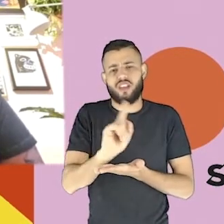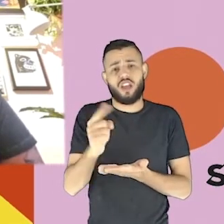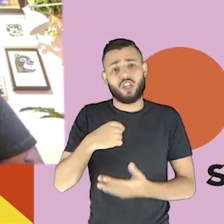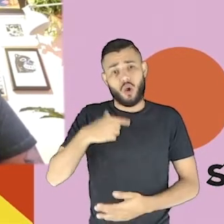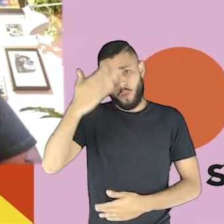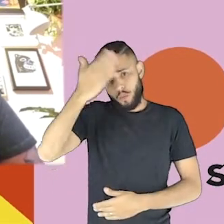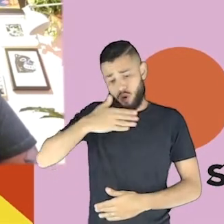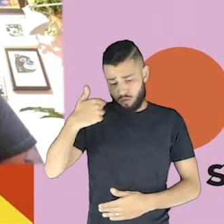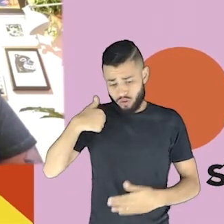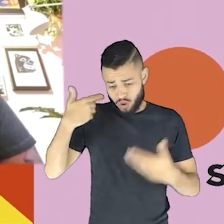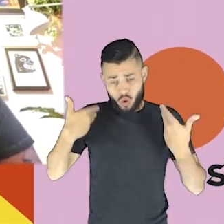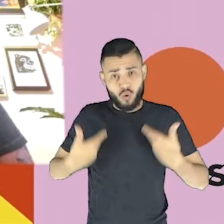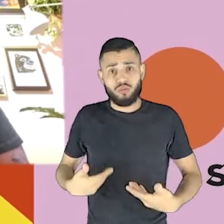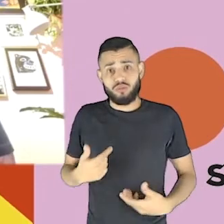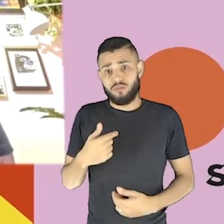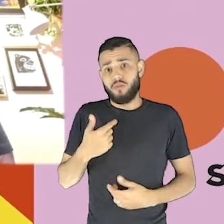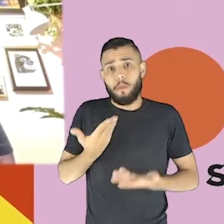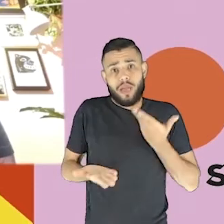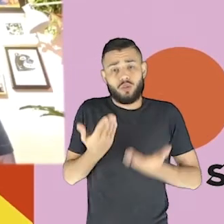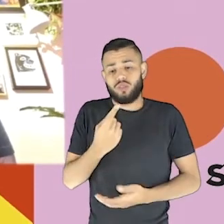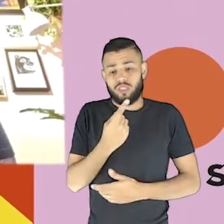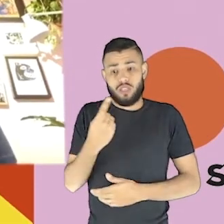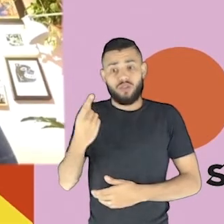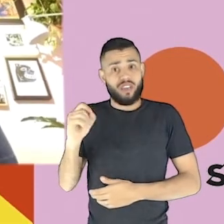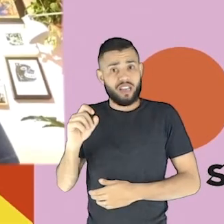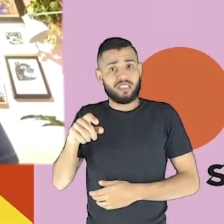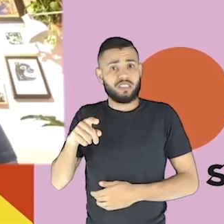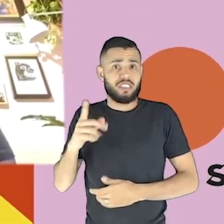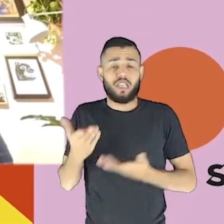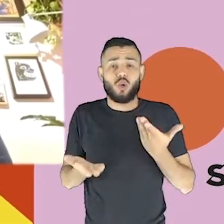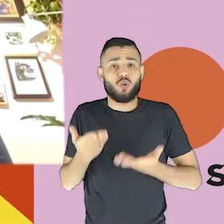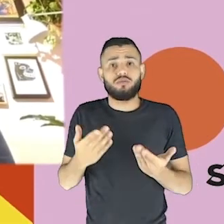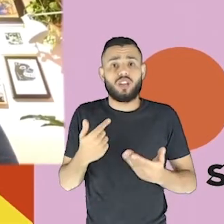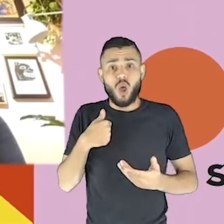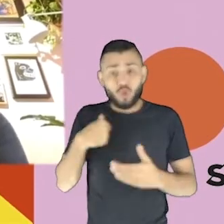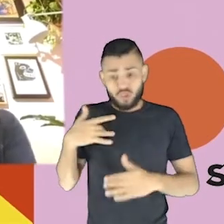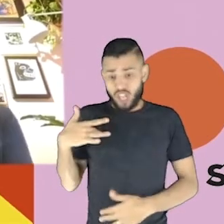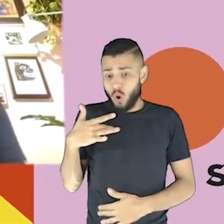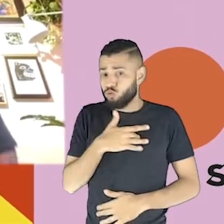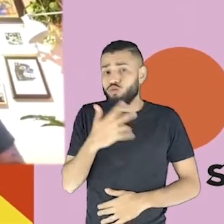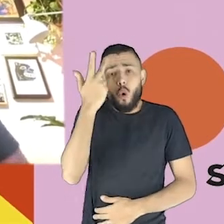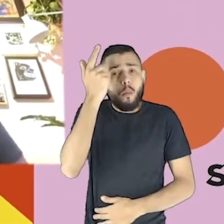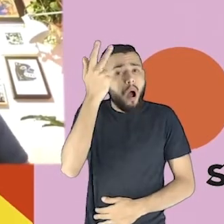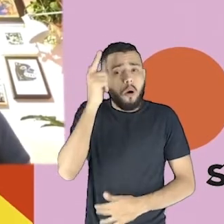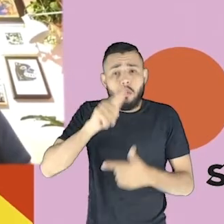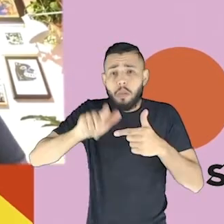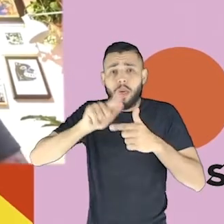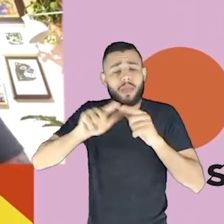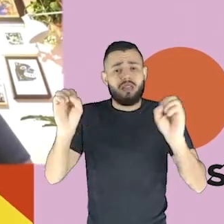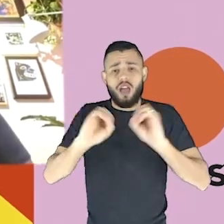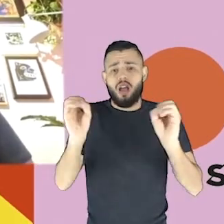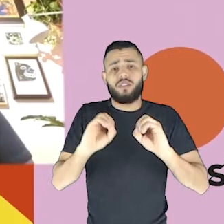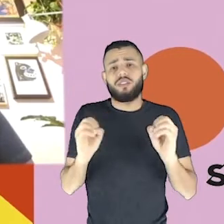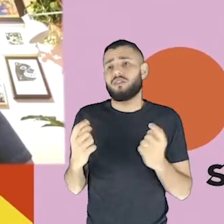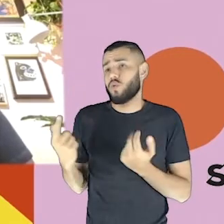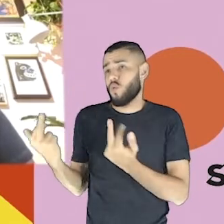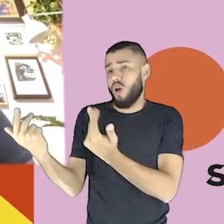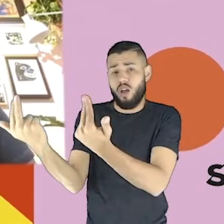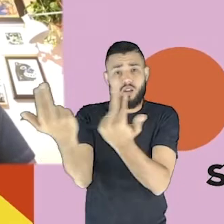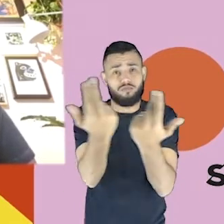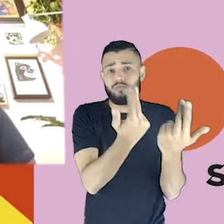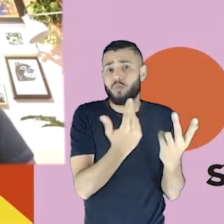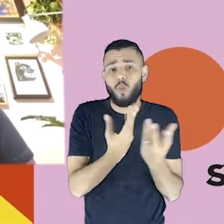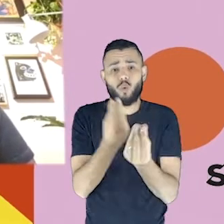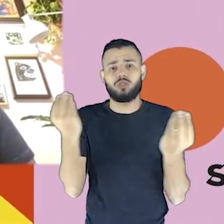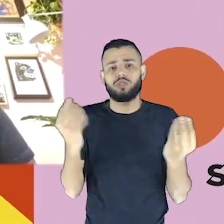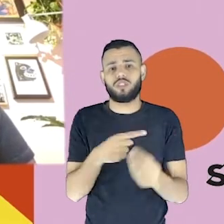disso. Eu tenho mais de 60, peso 110 quilos. E eu não tenho nenhum problema de saúde, né? E assim é com várias pessoas gordas. A gente